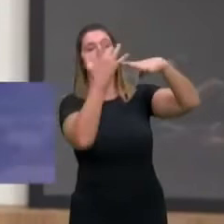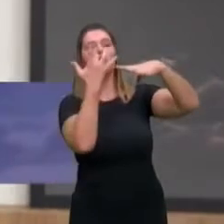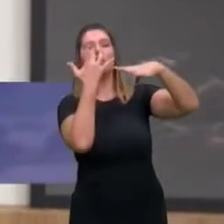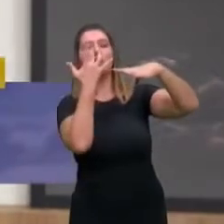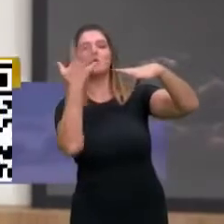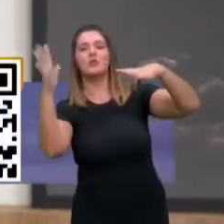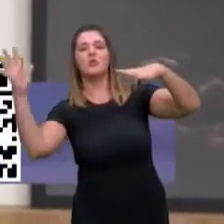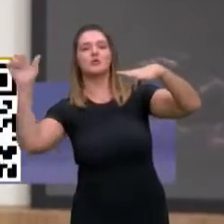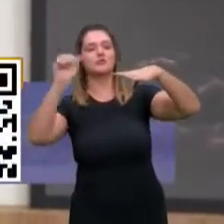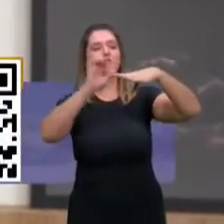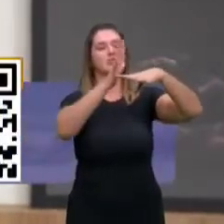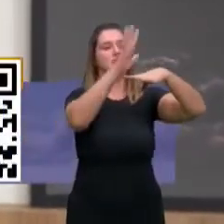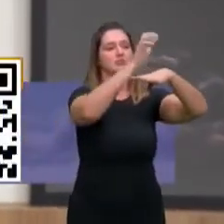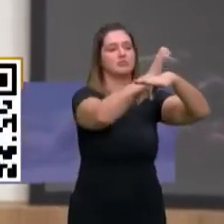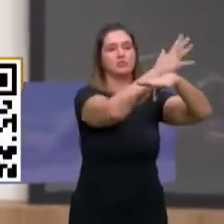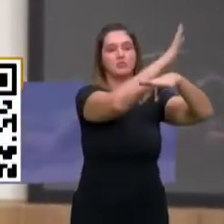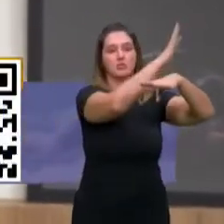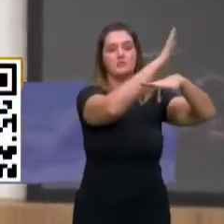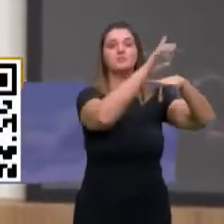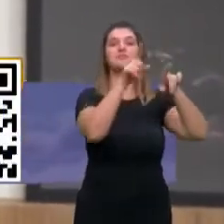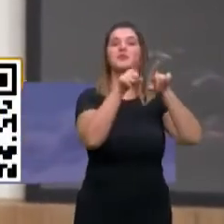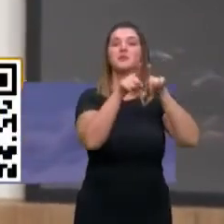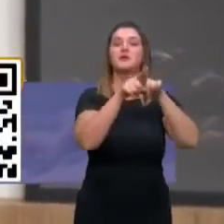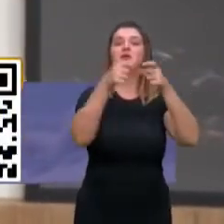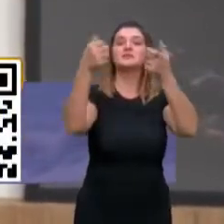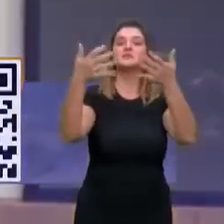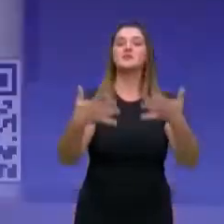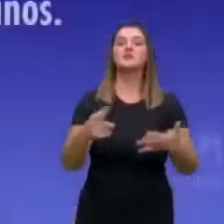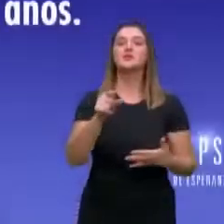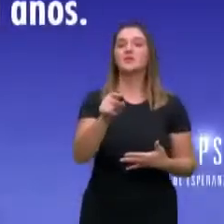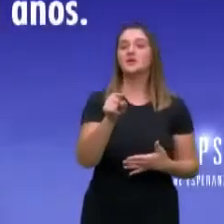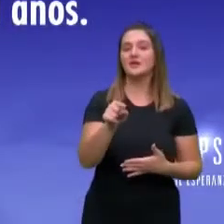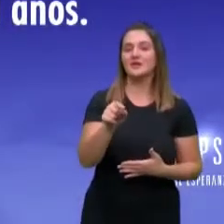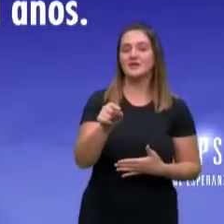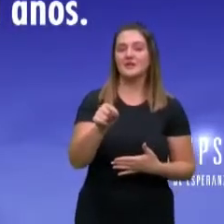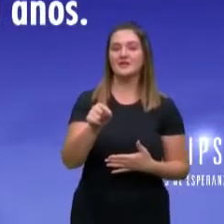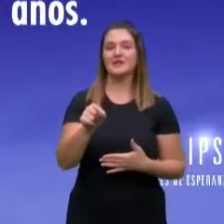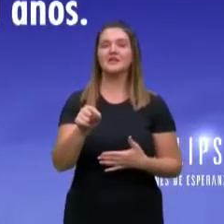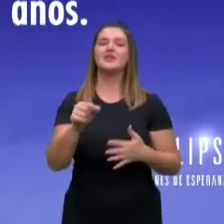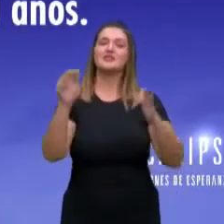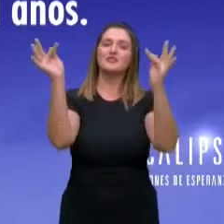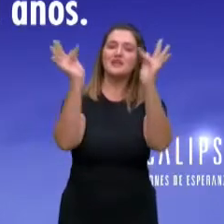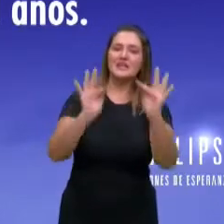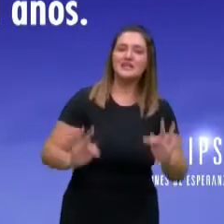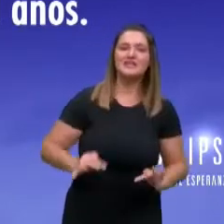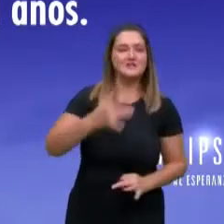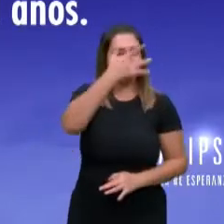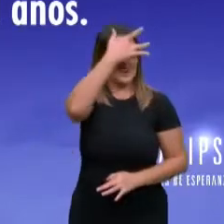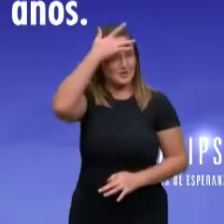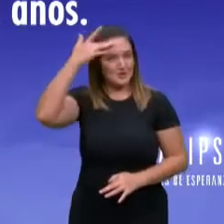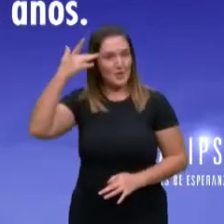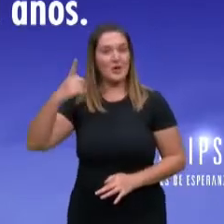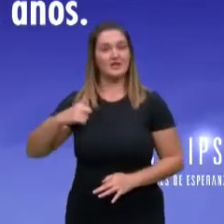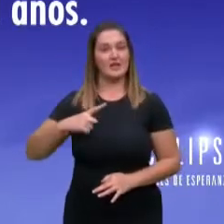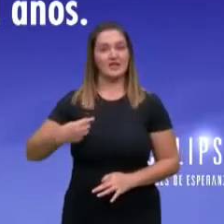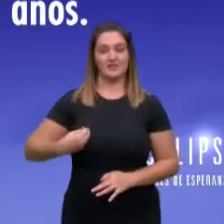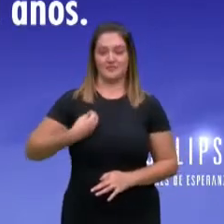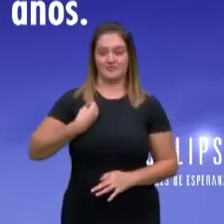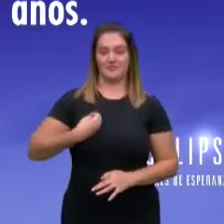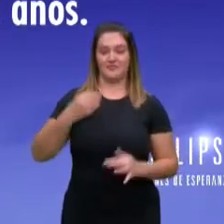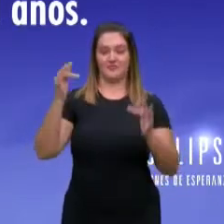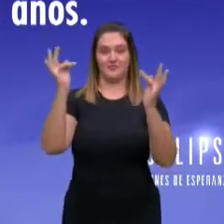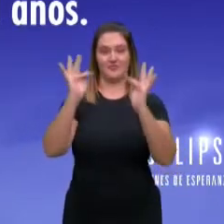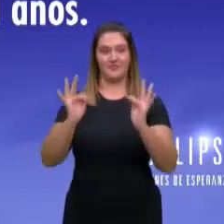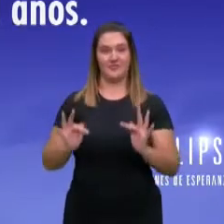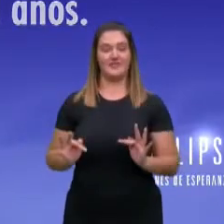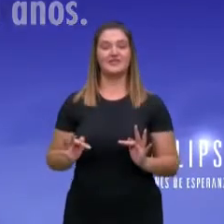aqui, e significa também o verso 6, Apocalipse 20, verso 6, que fala assim, bem-aventurado e santo, aquele que tem parte na